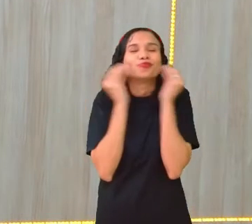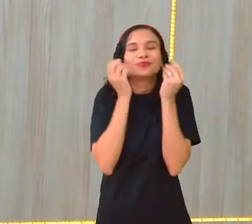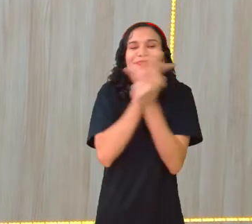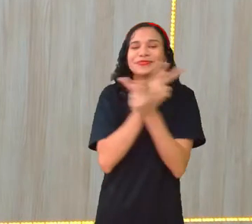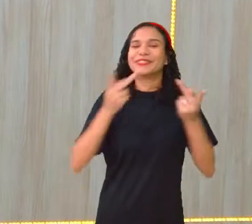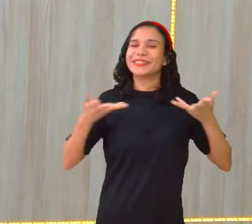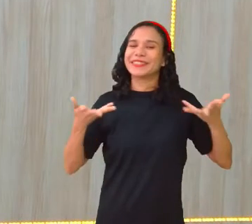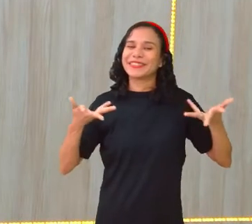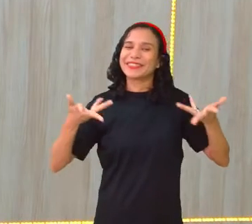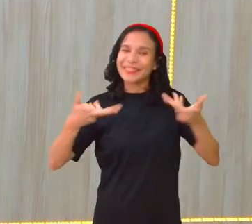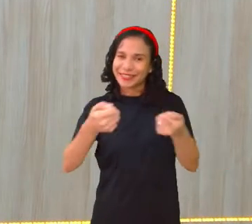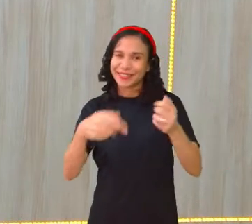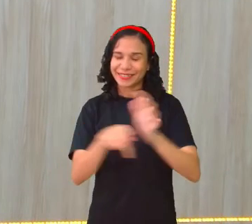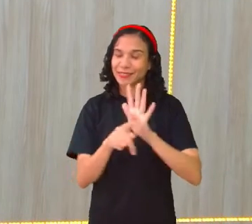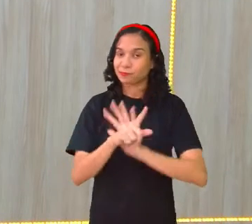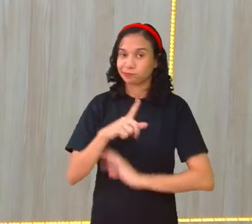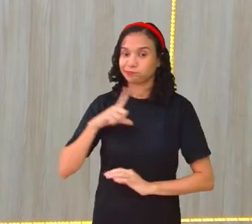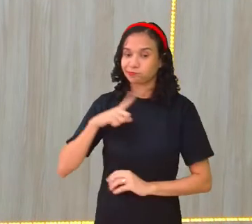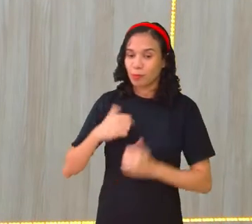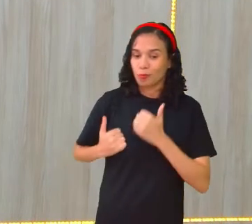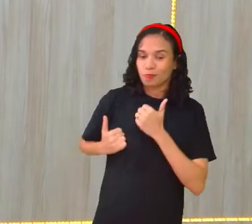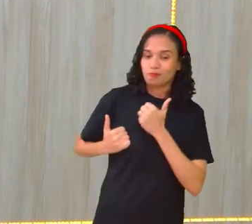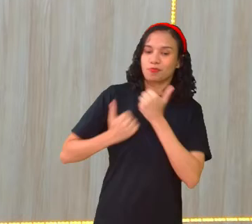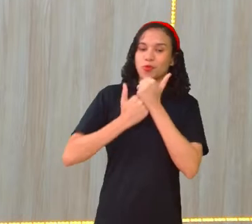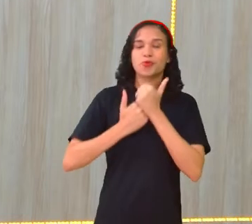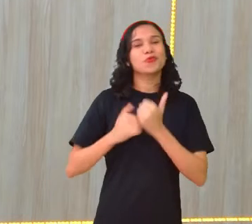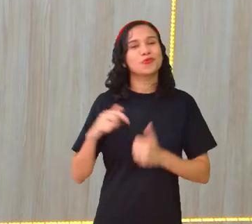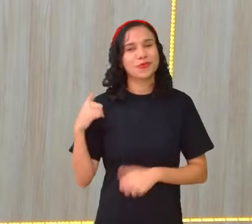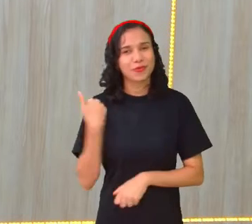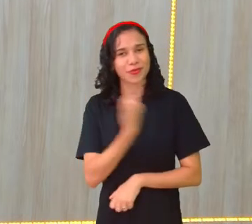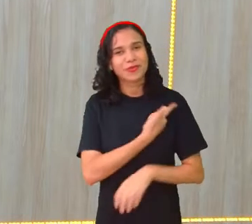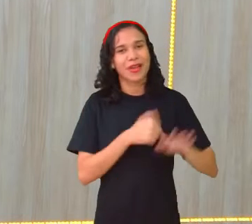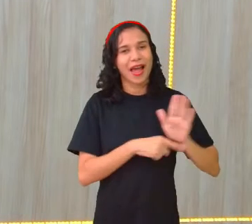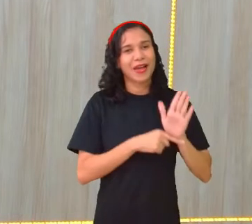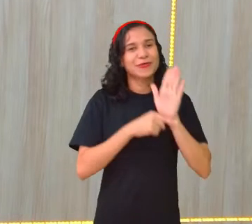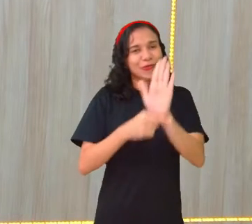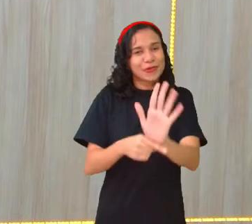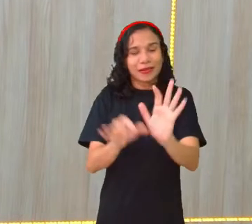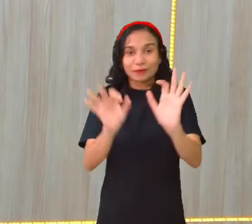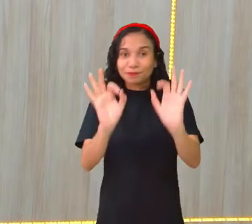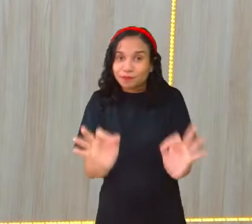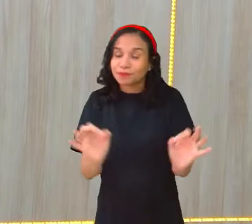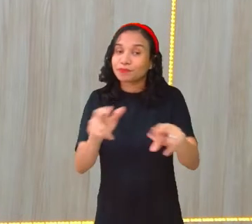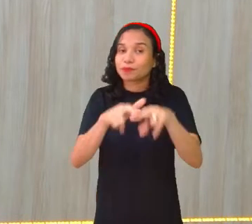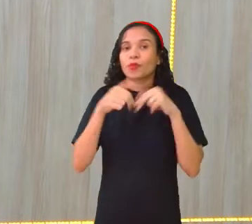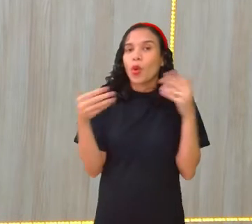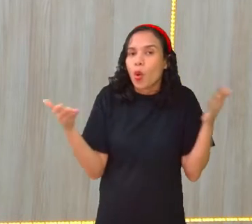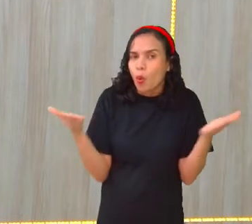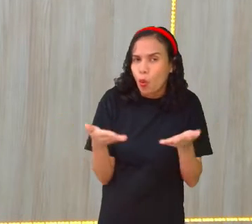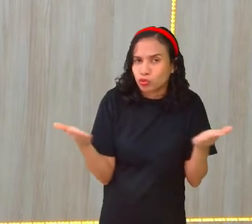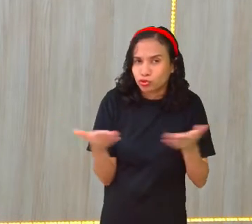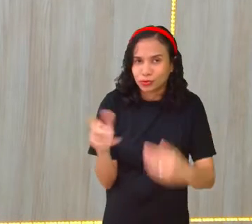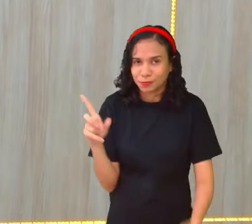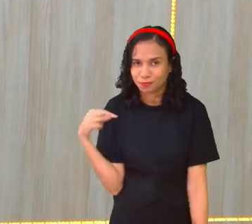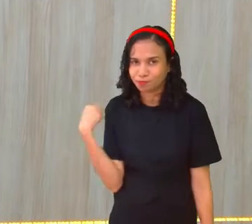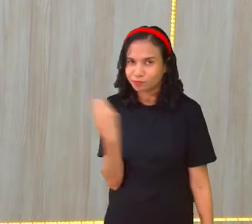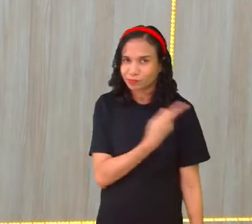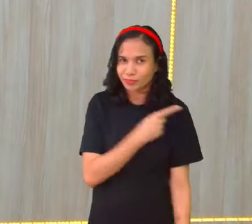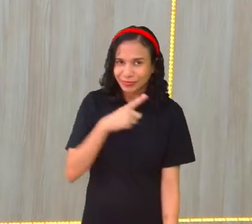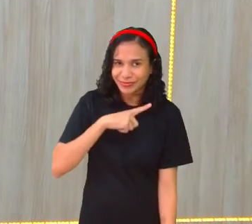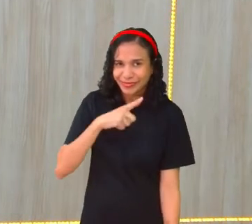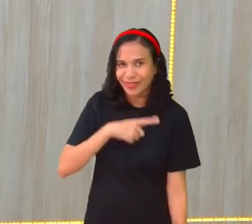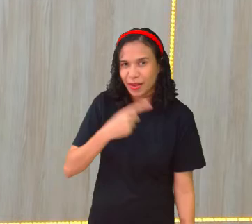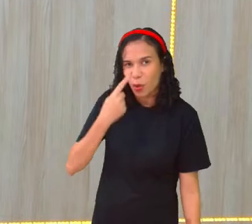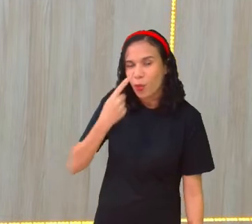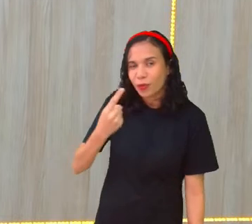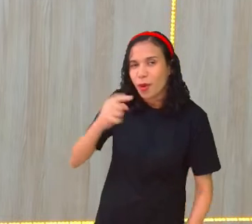são incríveis, dá todo o suporte aqui pra gente e ajuda, certo? E hoje, gente, a gente tá com a